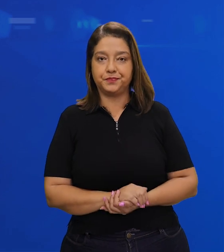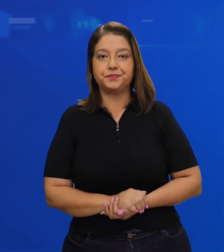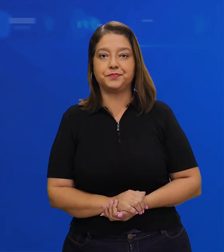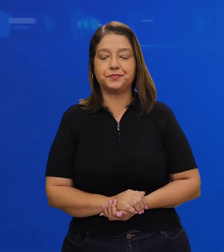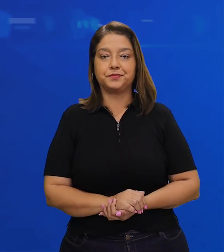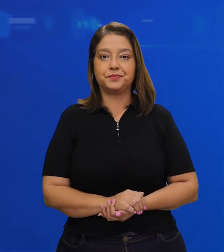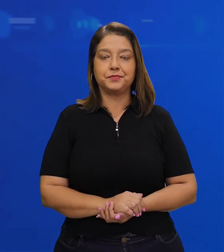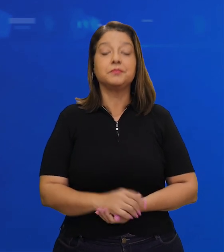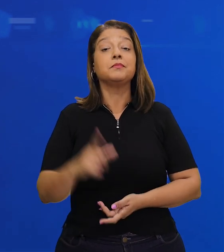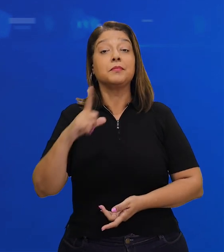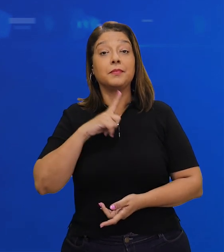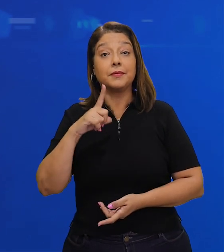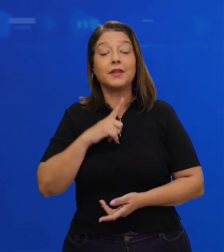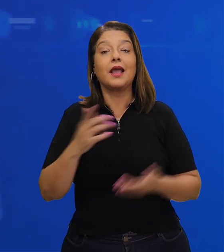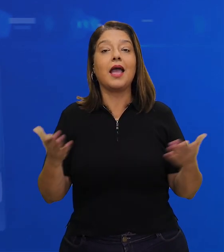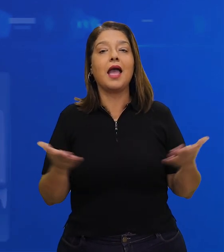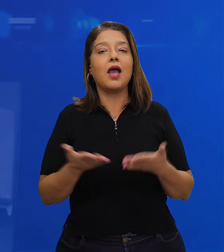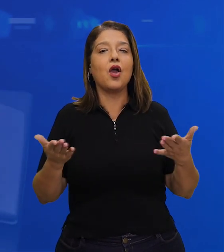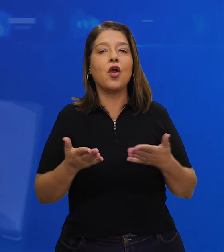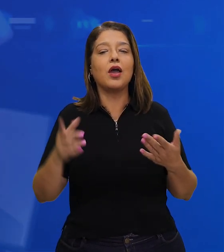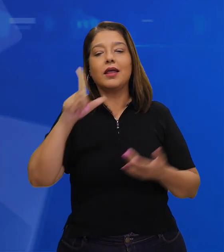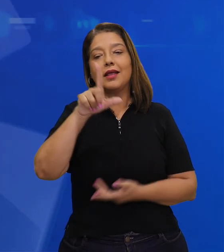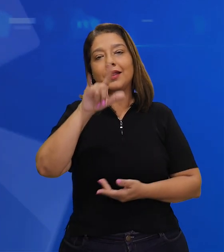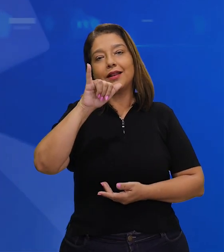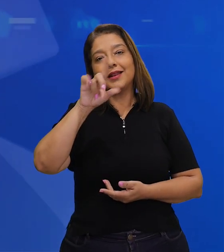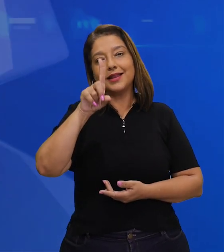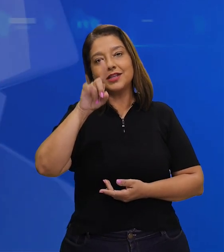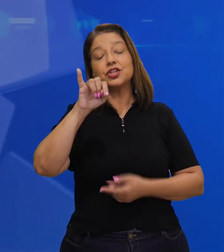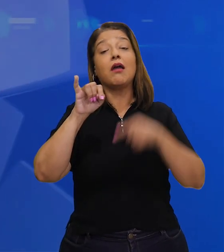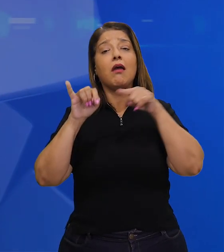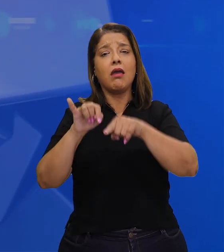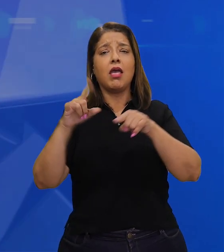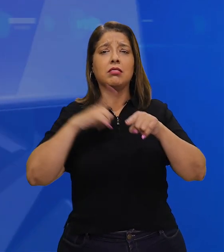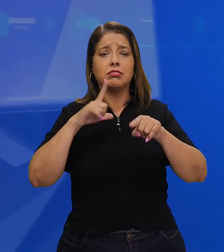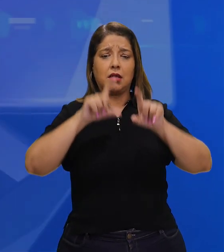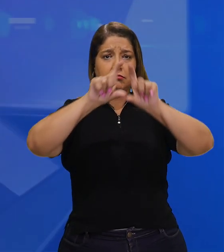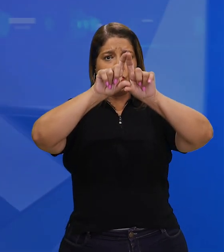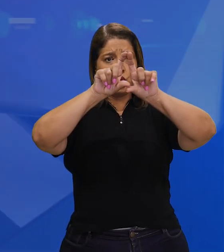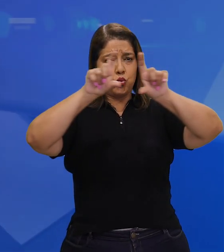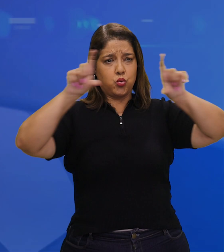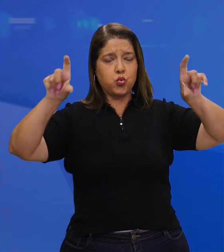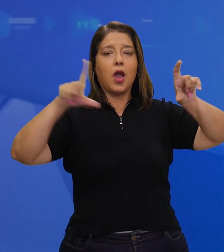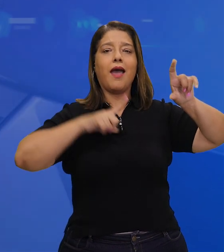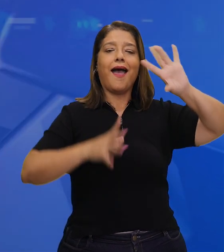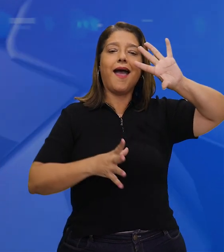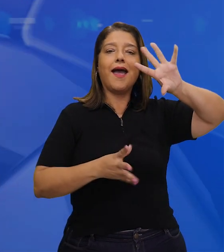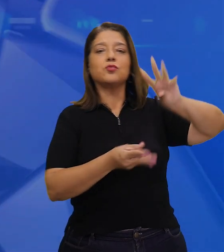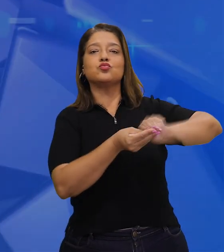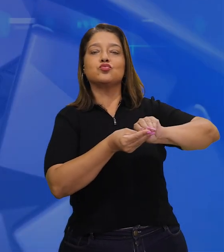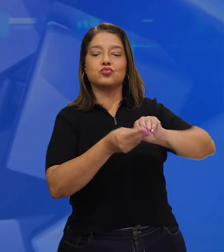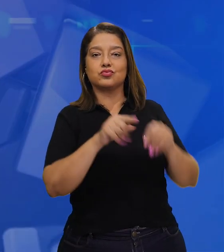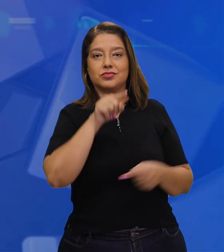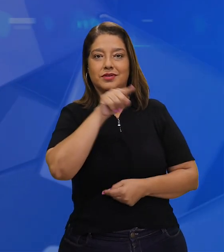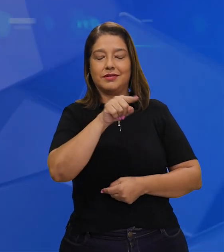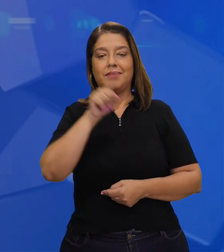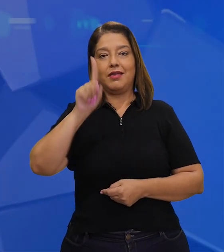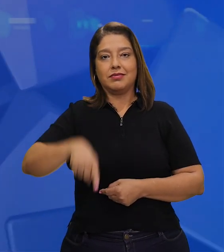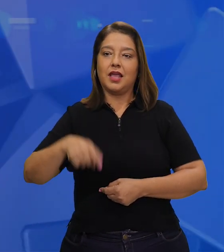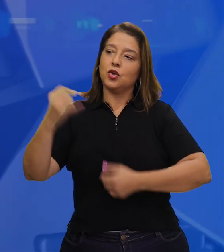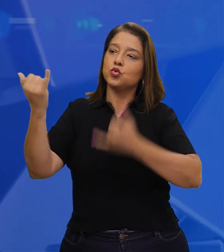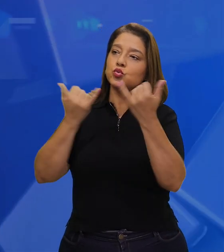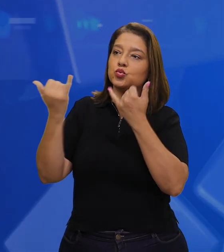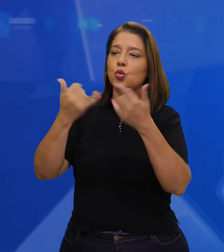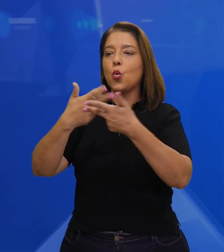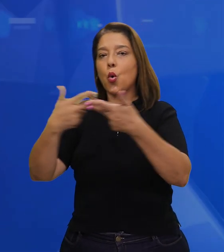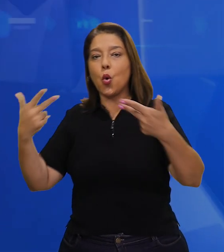Em seguida, temos o lead, que é um parágrafo longo que, em geral, resume toda a notícia, trazendo as respostas